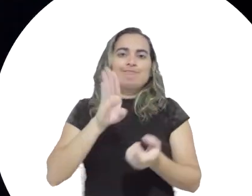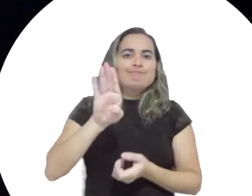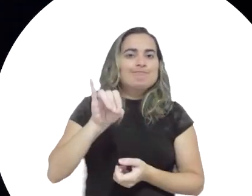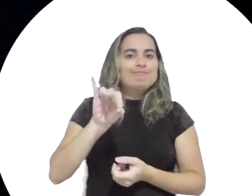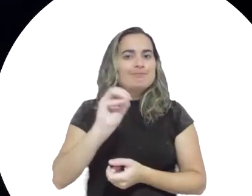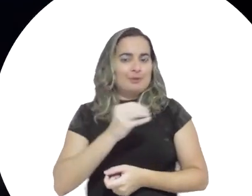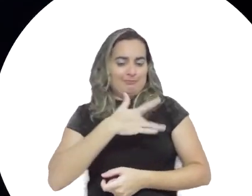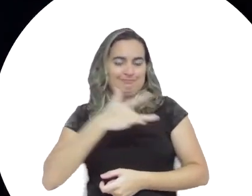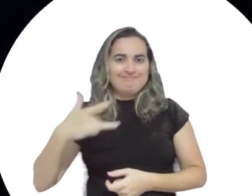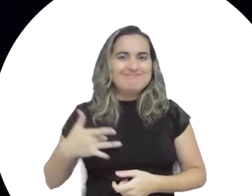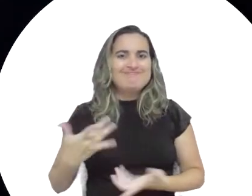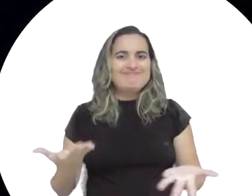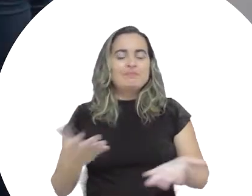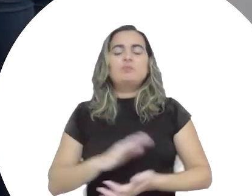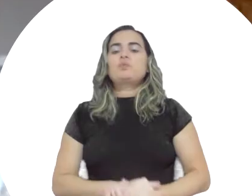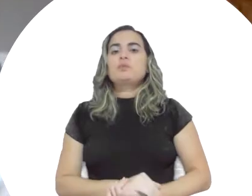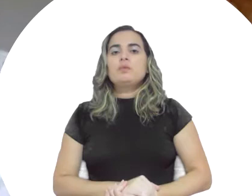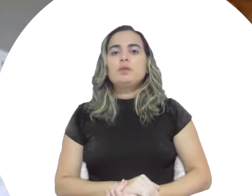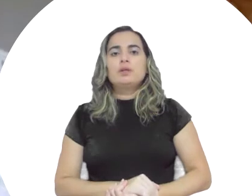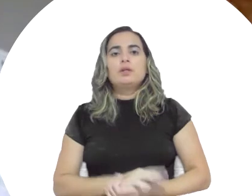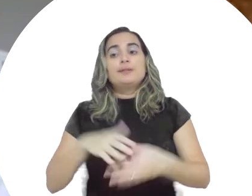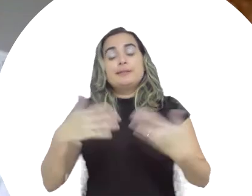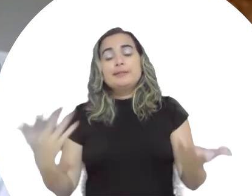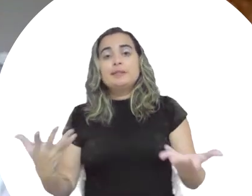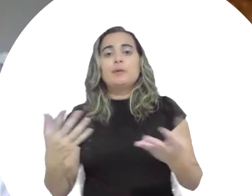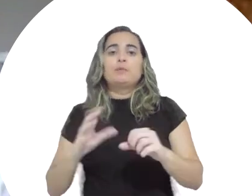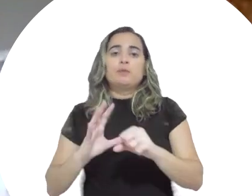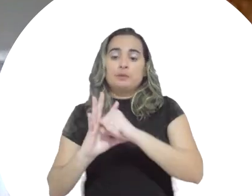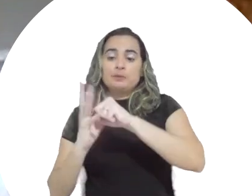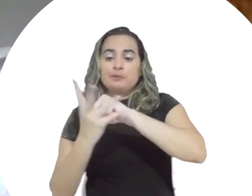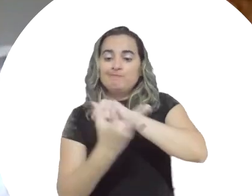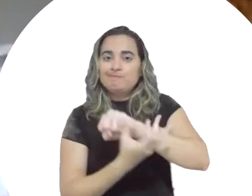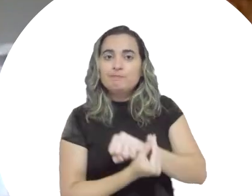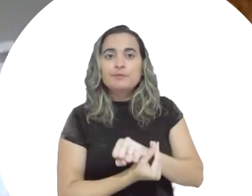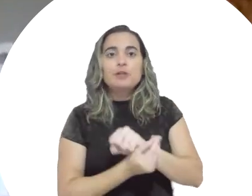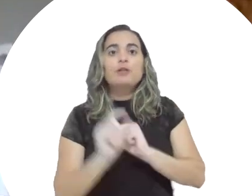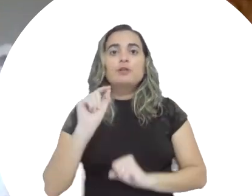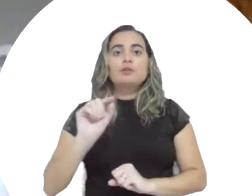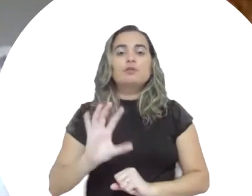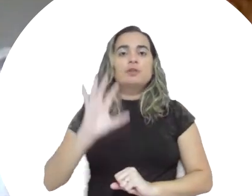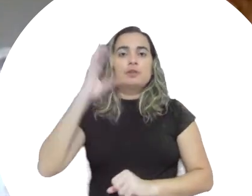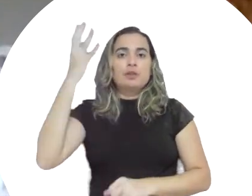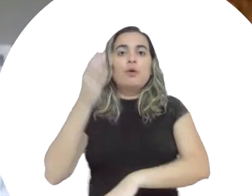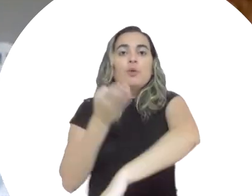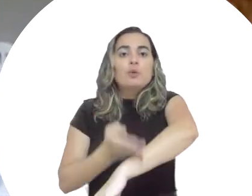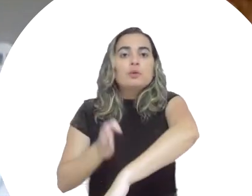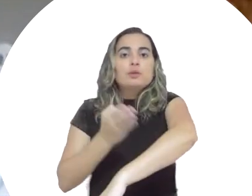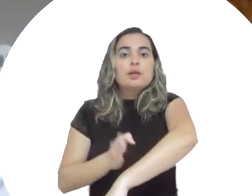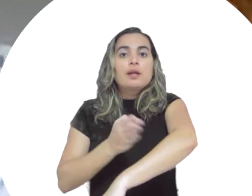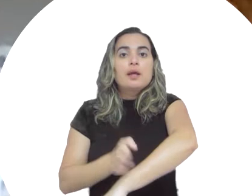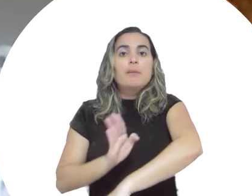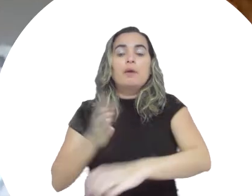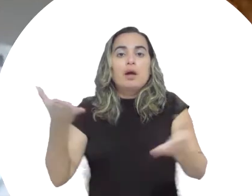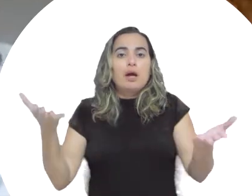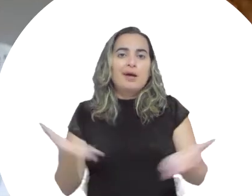mesários. Agora é tudo virtual. Em virtude da Covid-19, o treinamento para